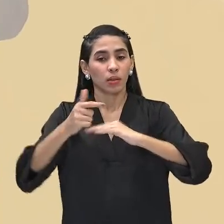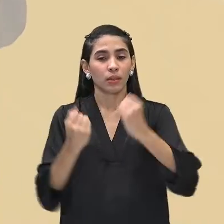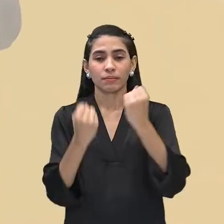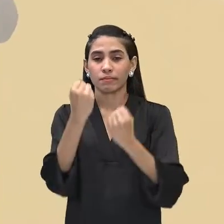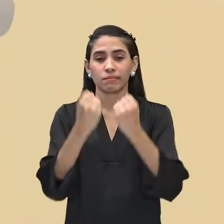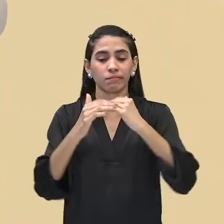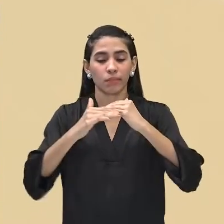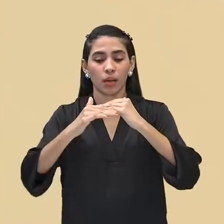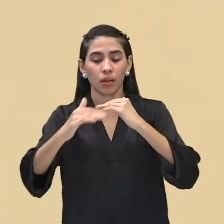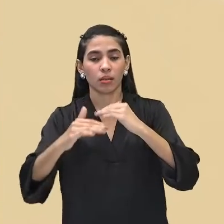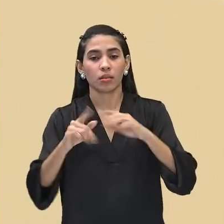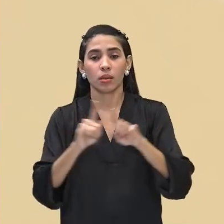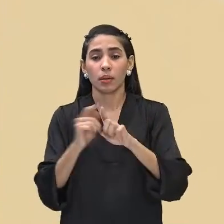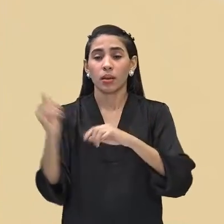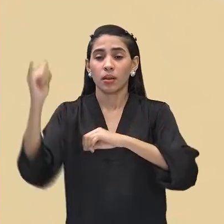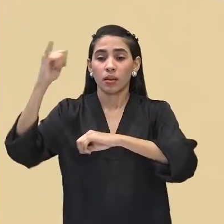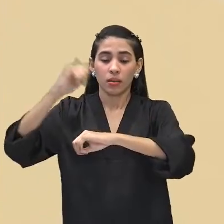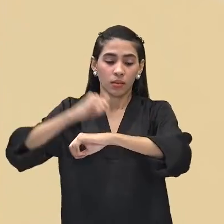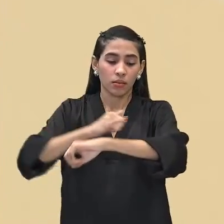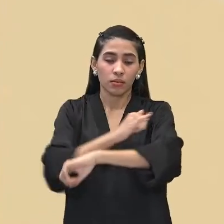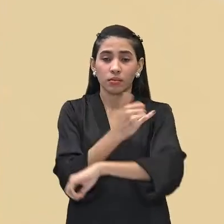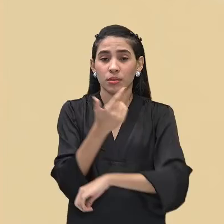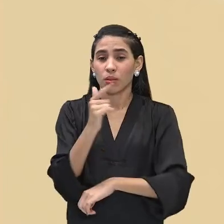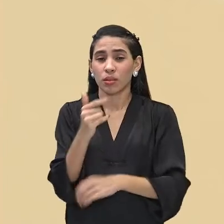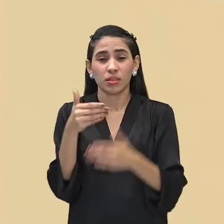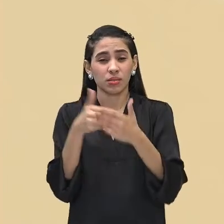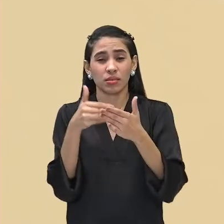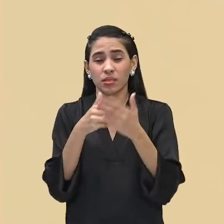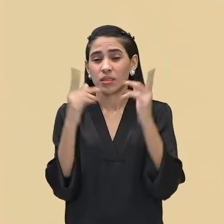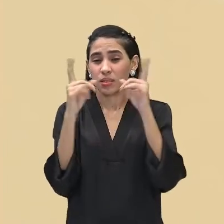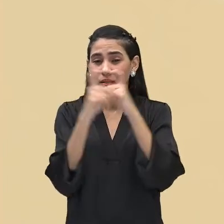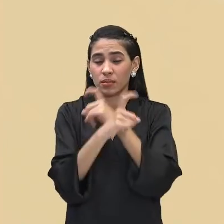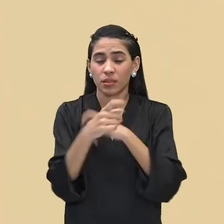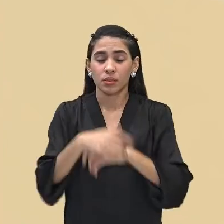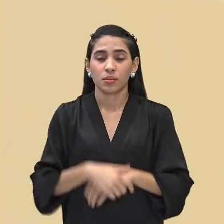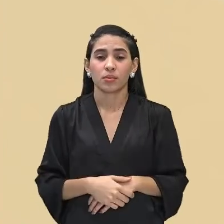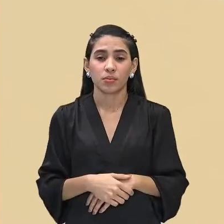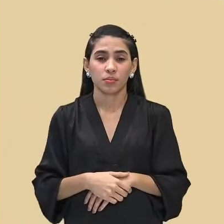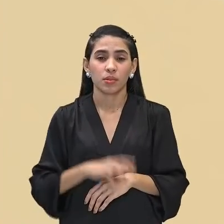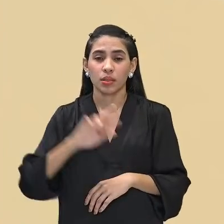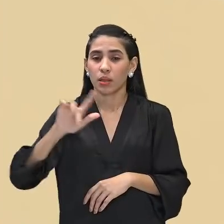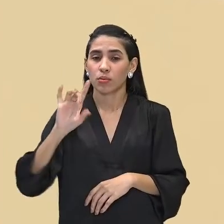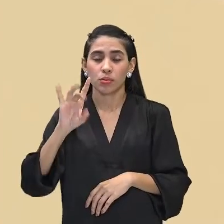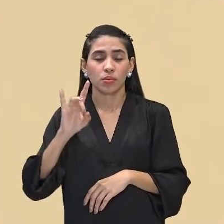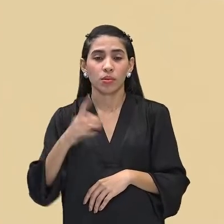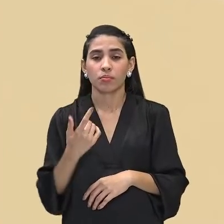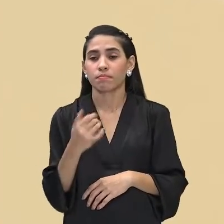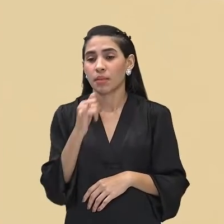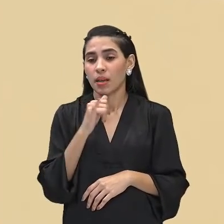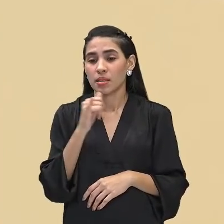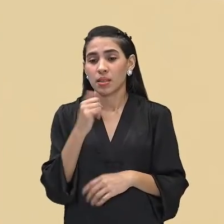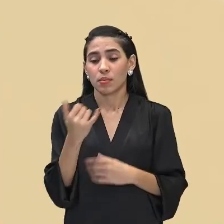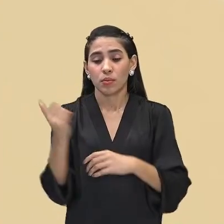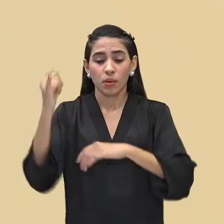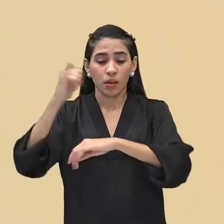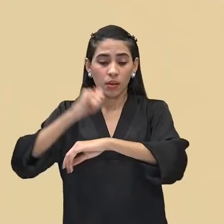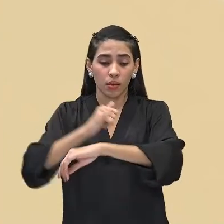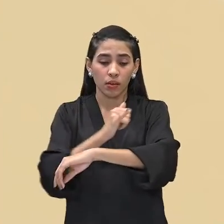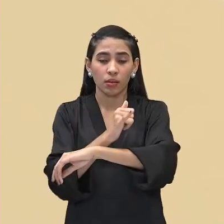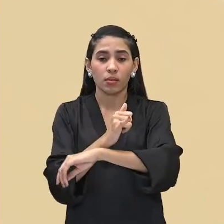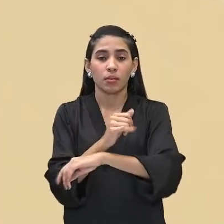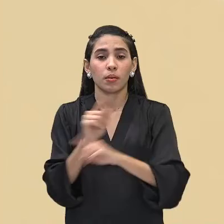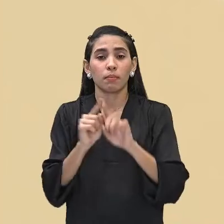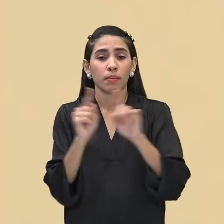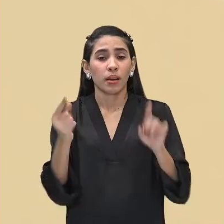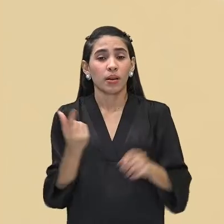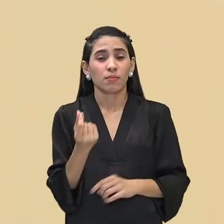de aeroportos e aviões é um tanto quanto limitada, não só por conta da questão da situação de aeroportos, como também do